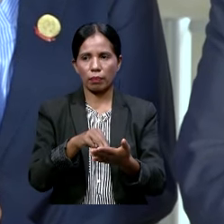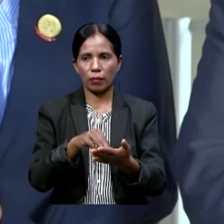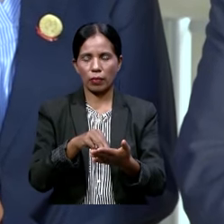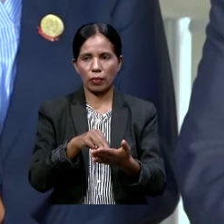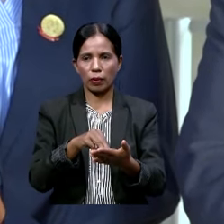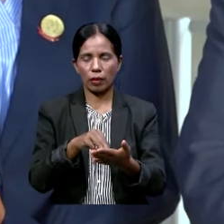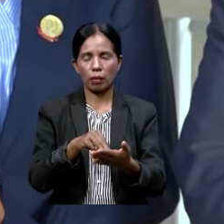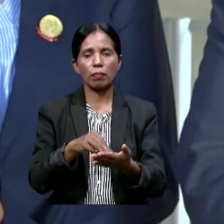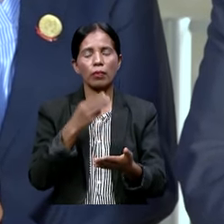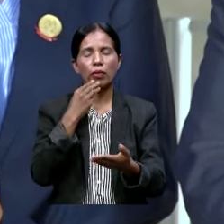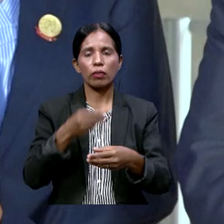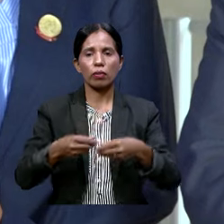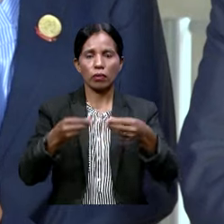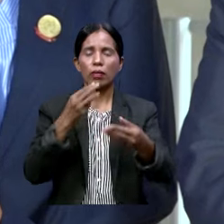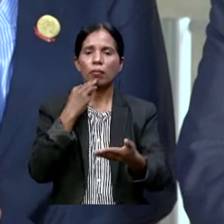mensagem de